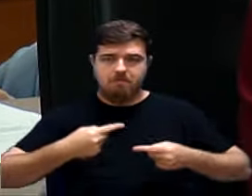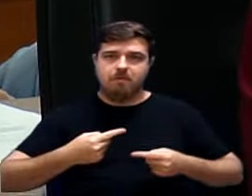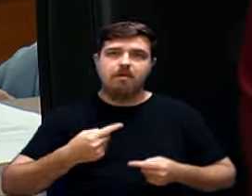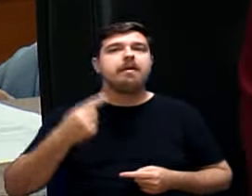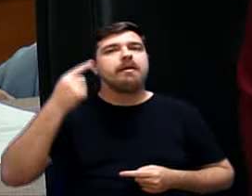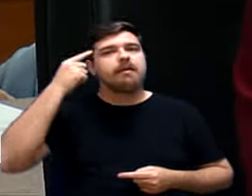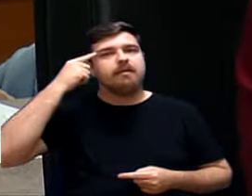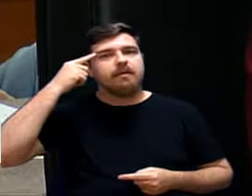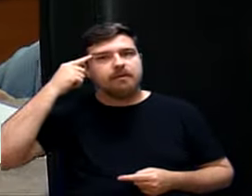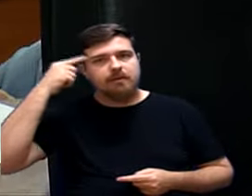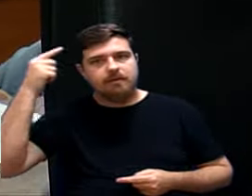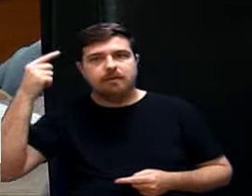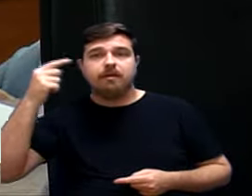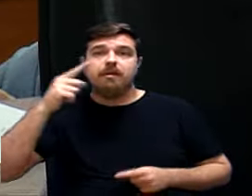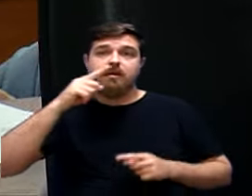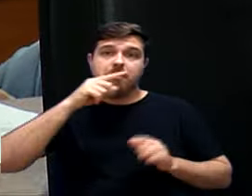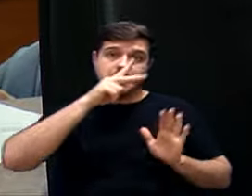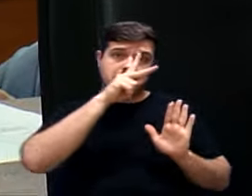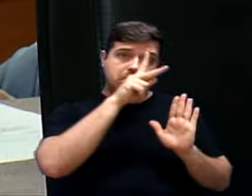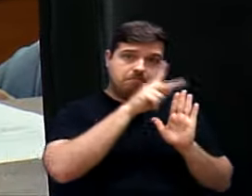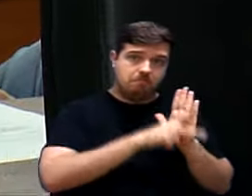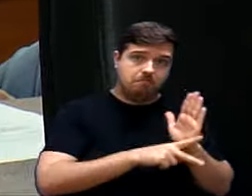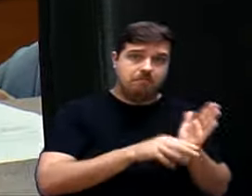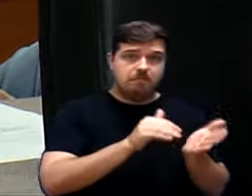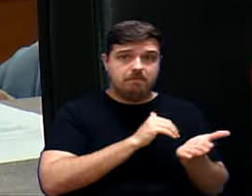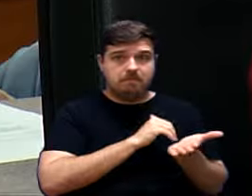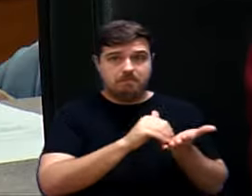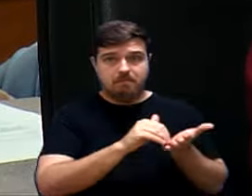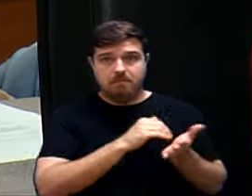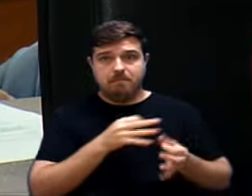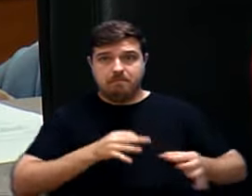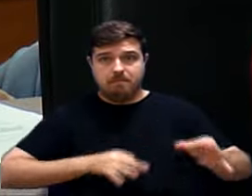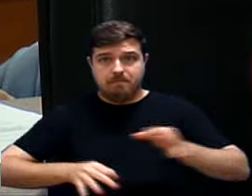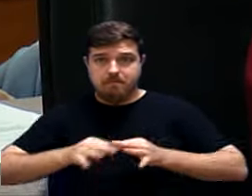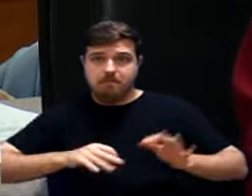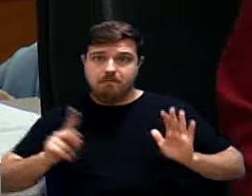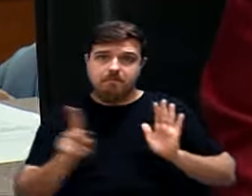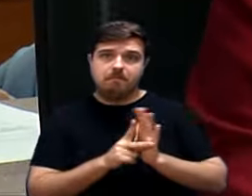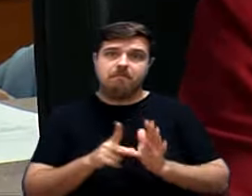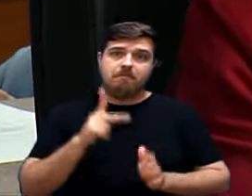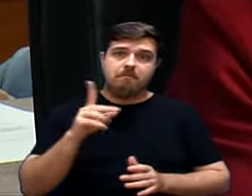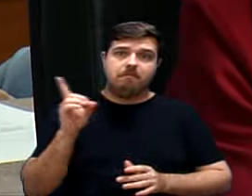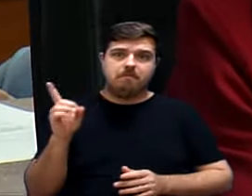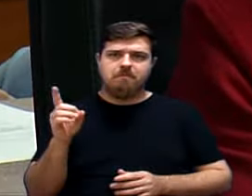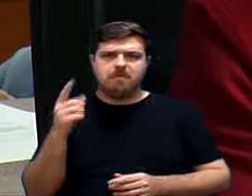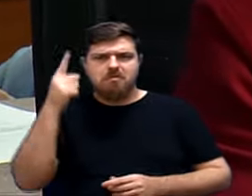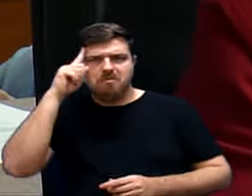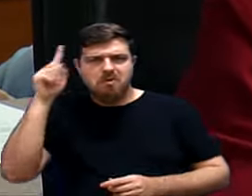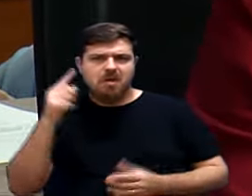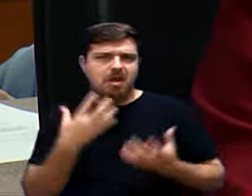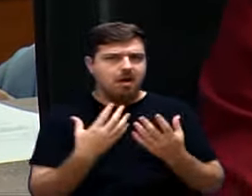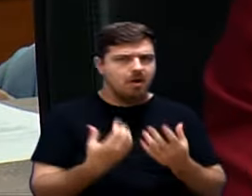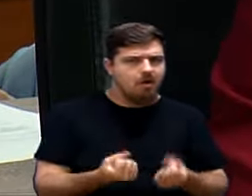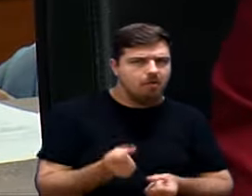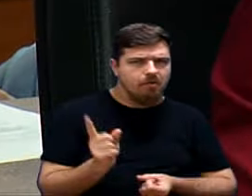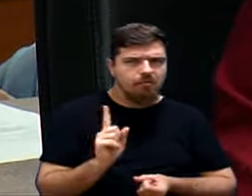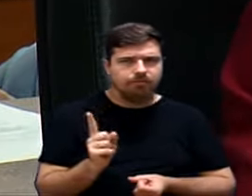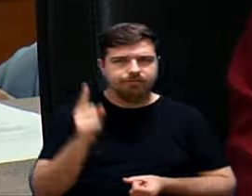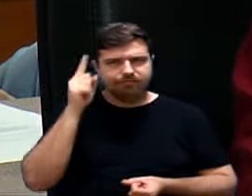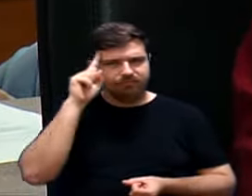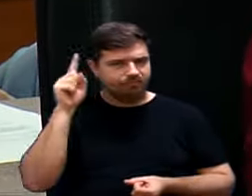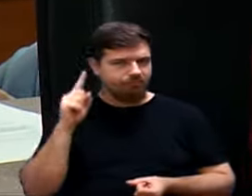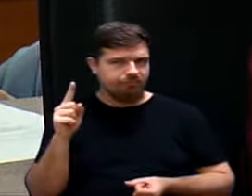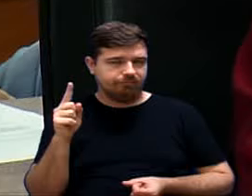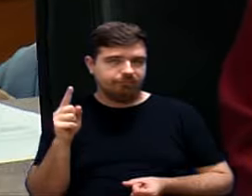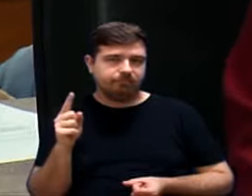lendo as propostas da Sema para o plano diretor eu não sei se elas foram aceitas ou não foram aceitas eu não